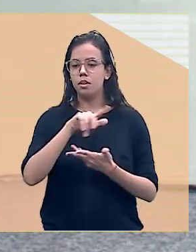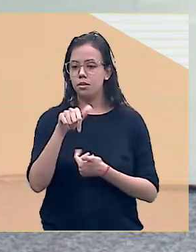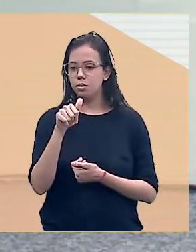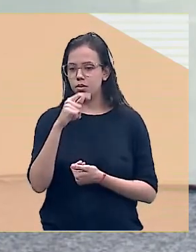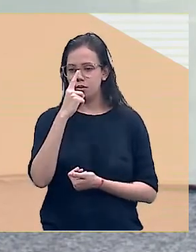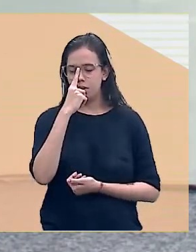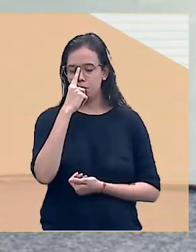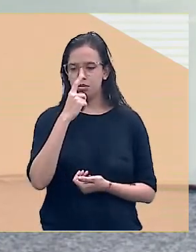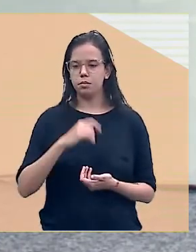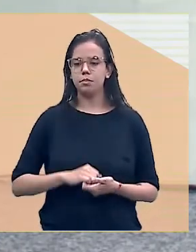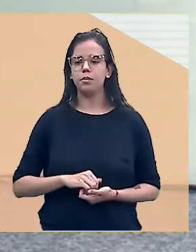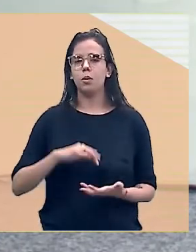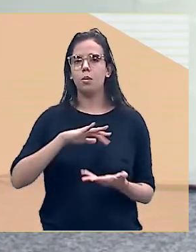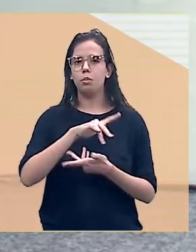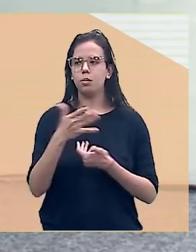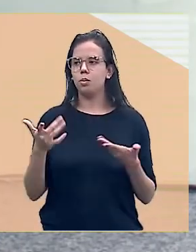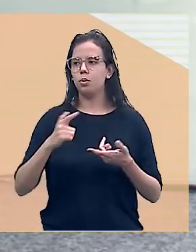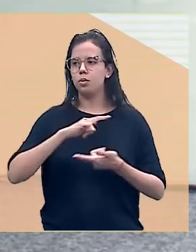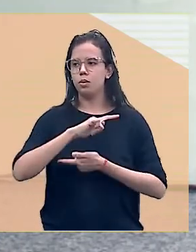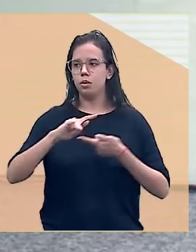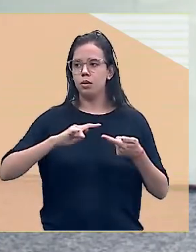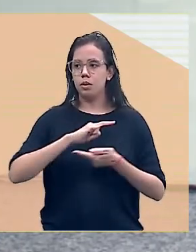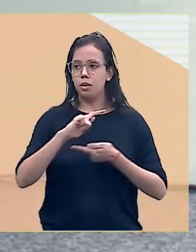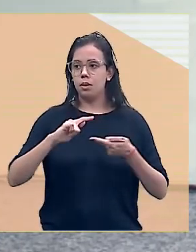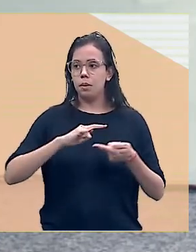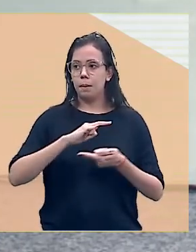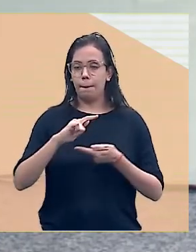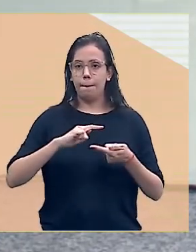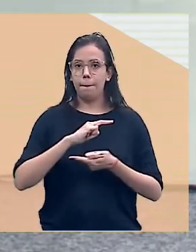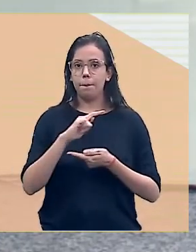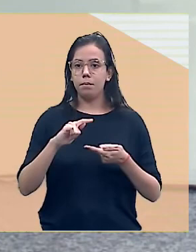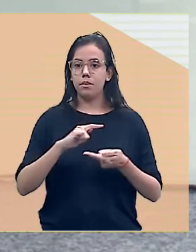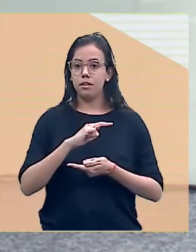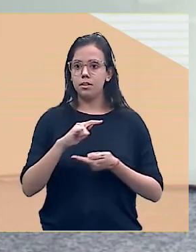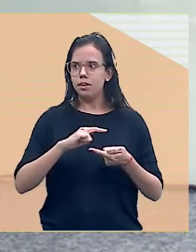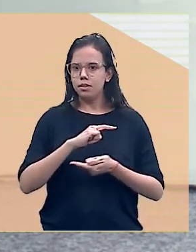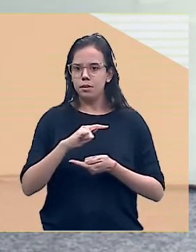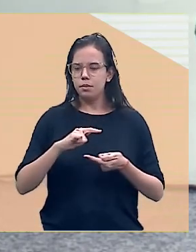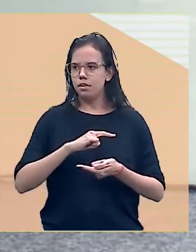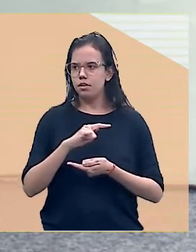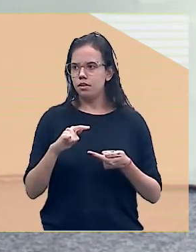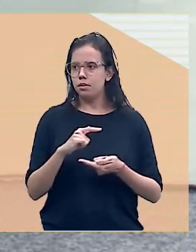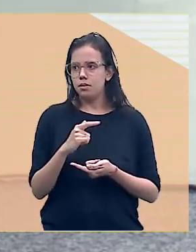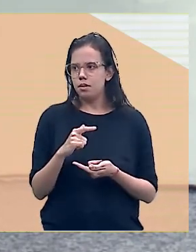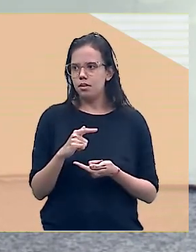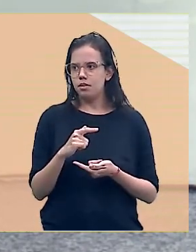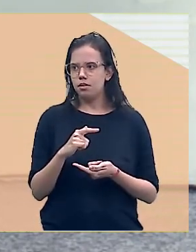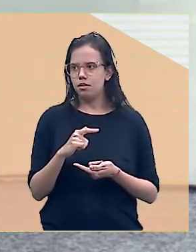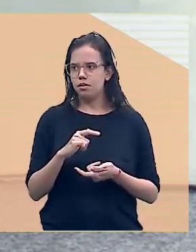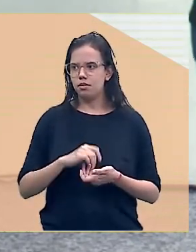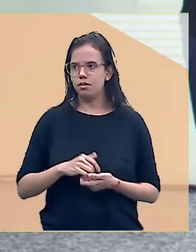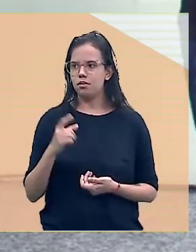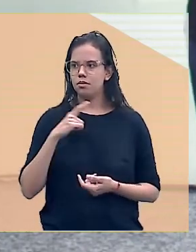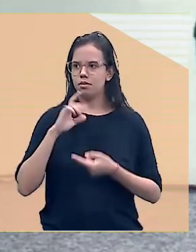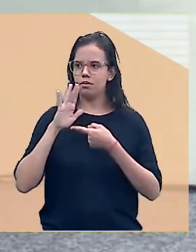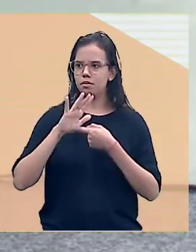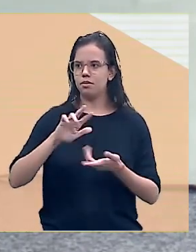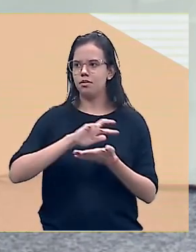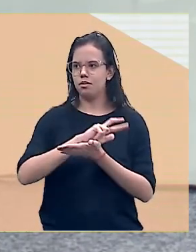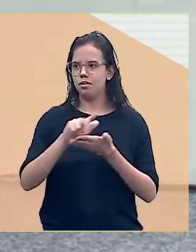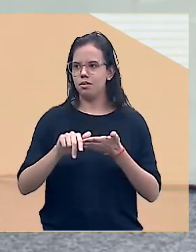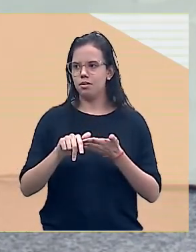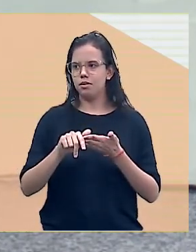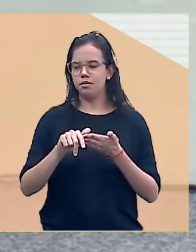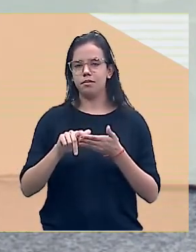globalizado né então muito importante tá certo Vinícius por você ter trazido aí repórter repertório para